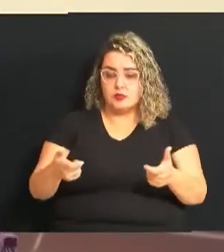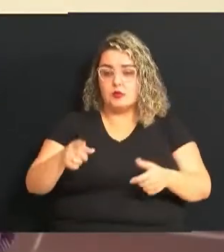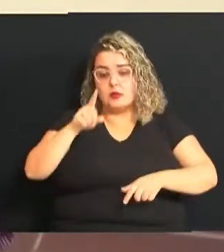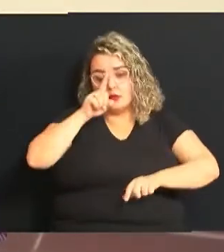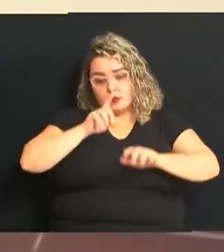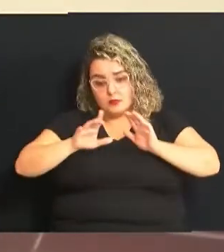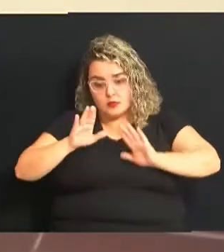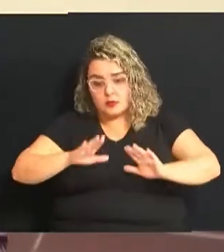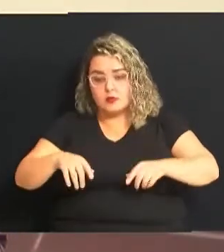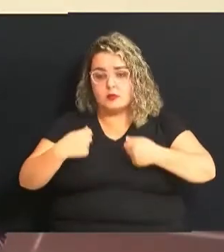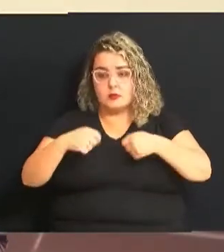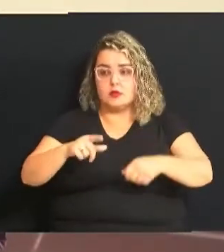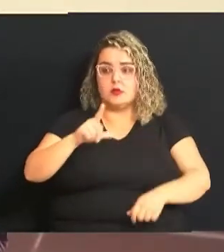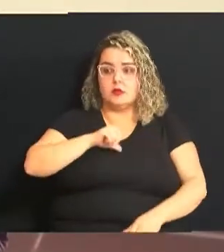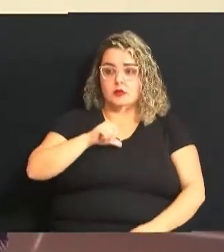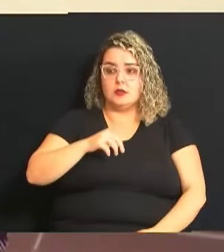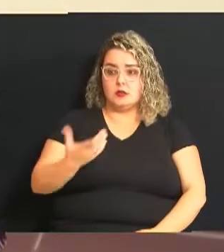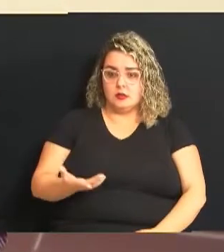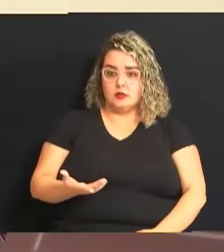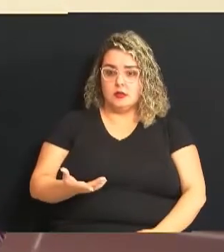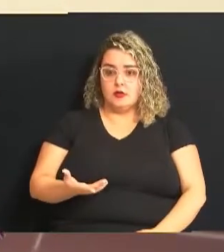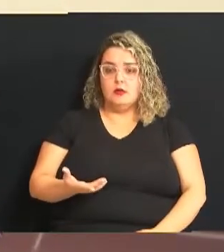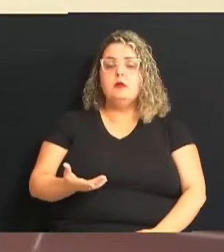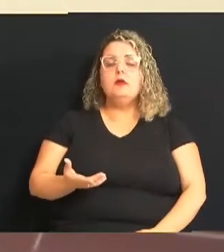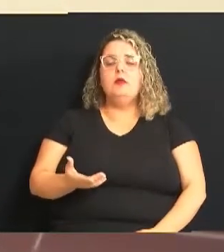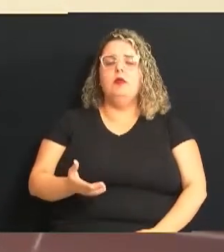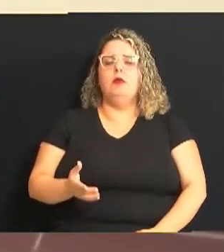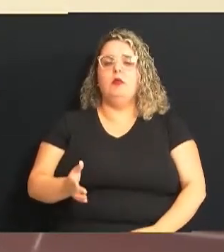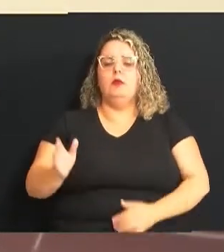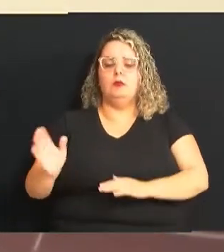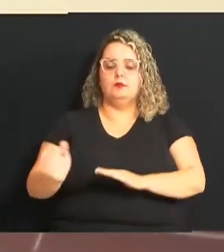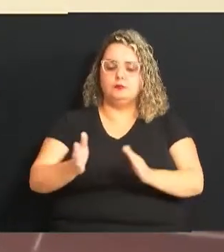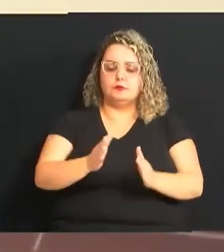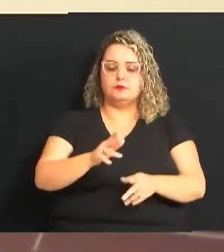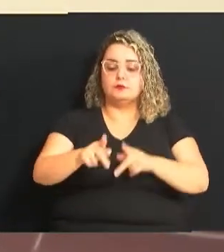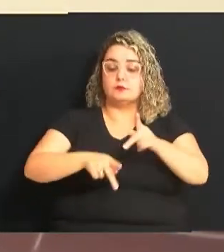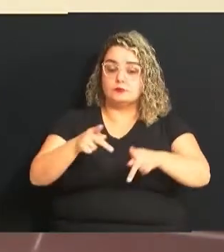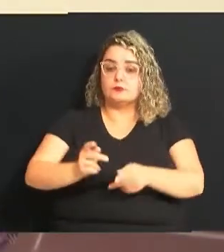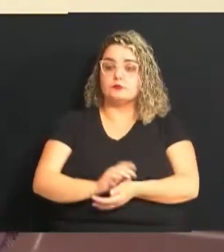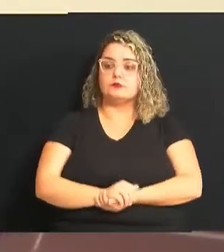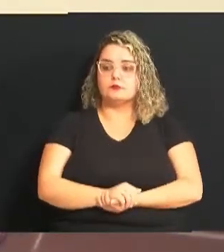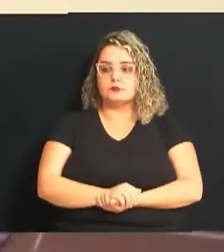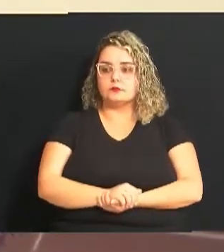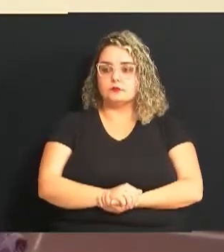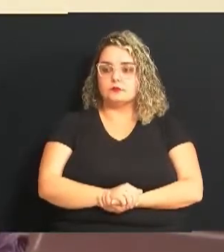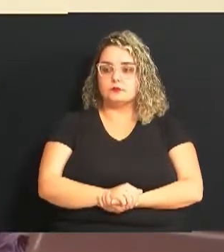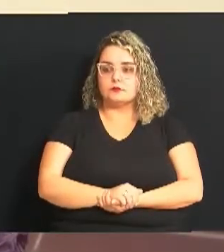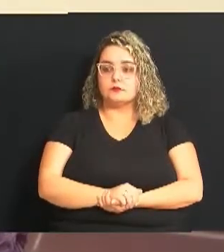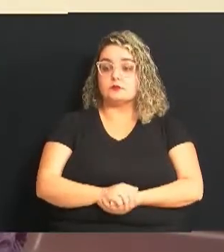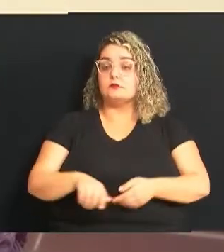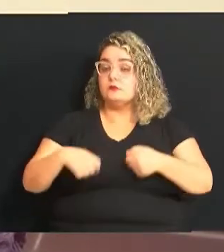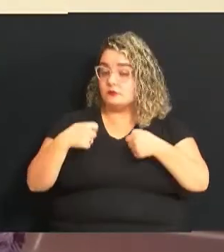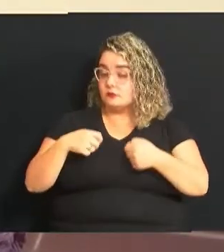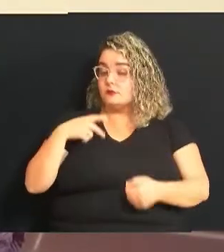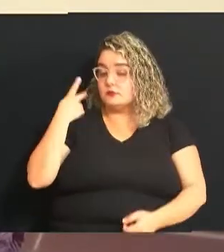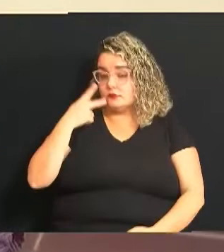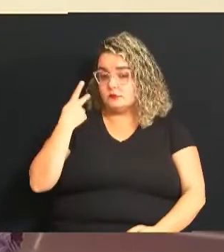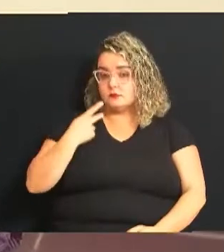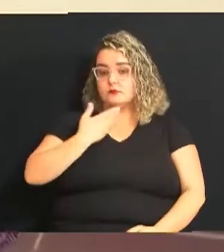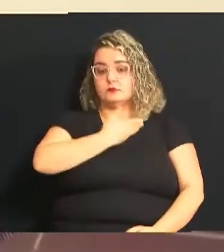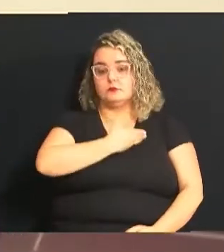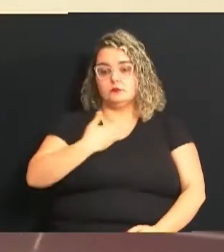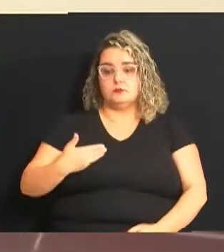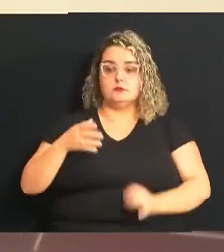que se ter a esse segmento da população que precisa de políticas públicas